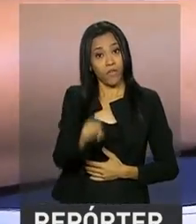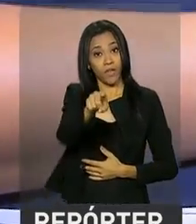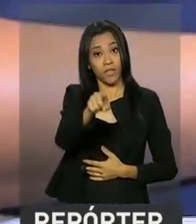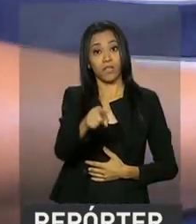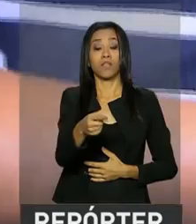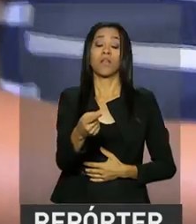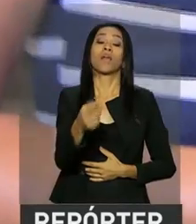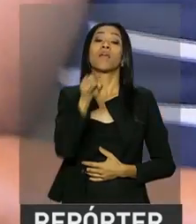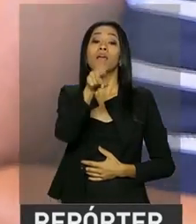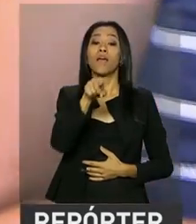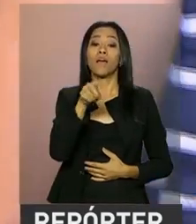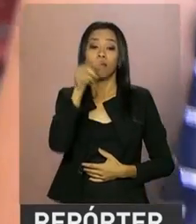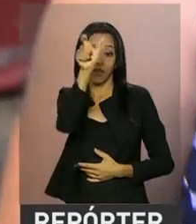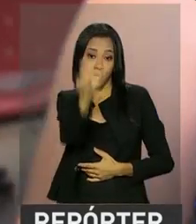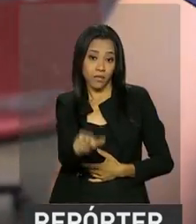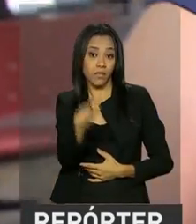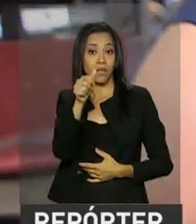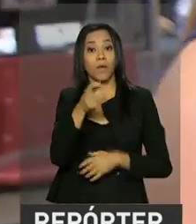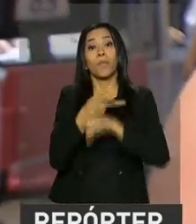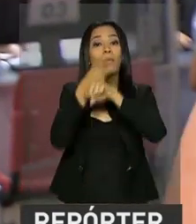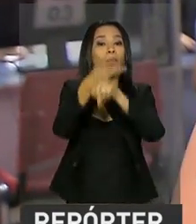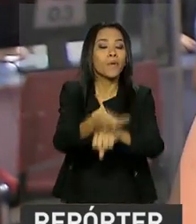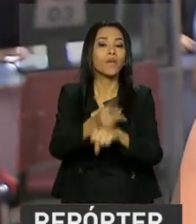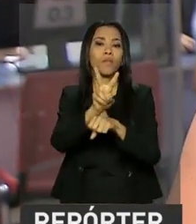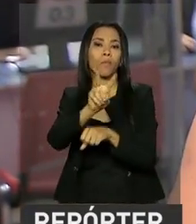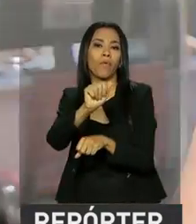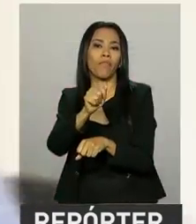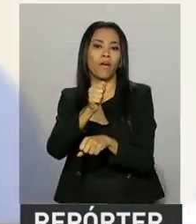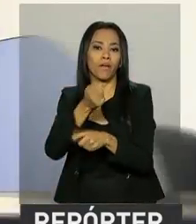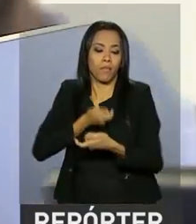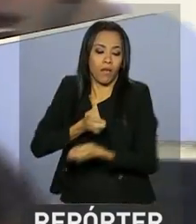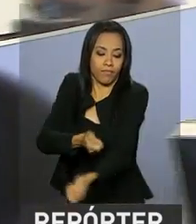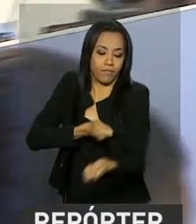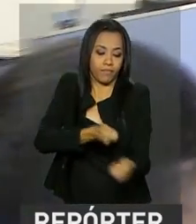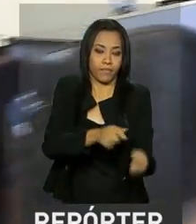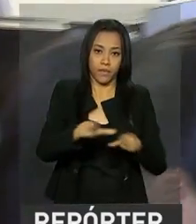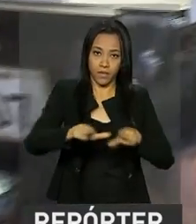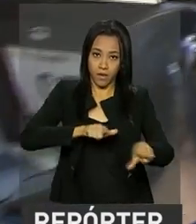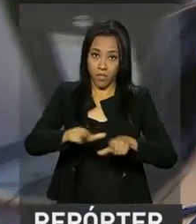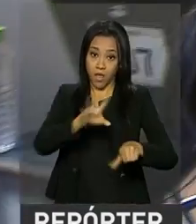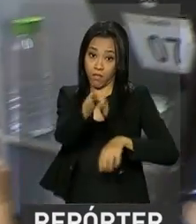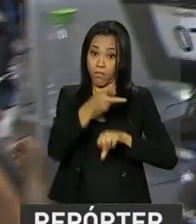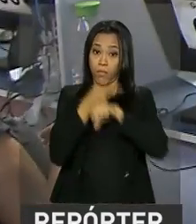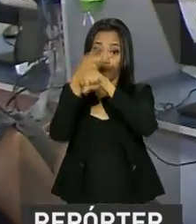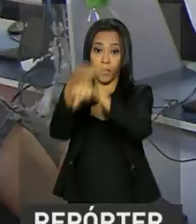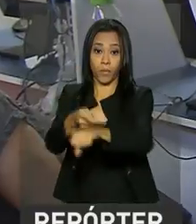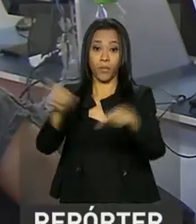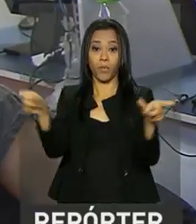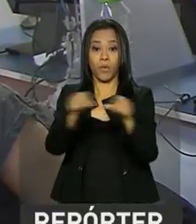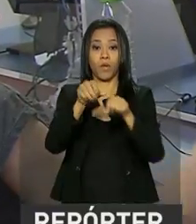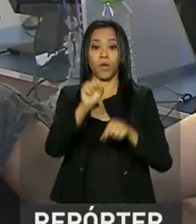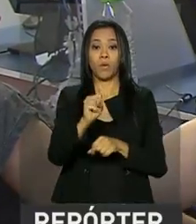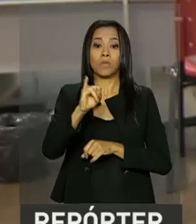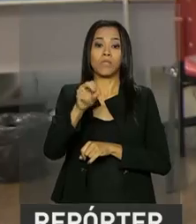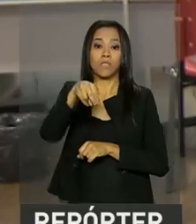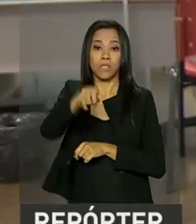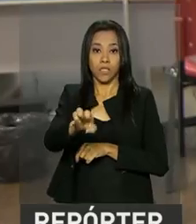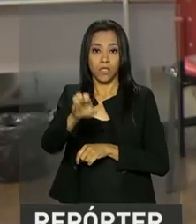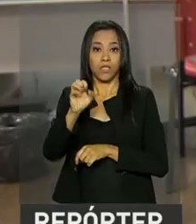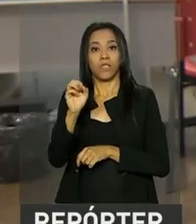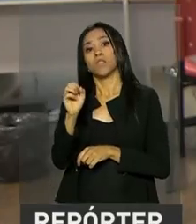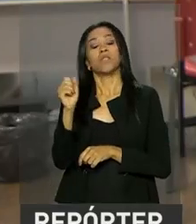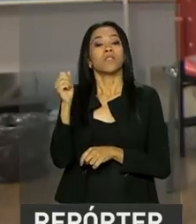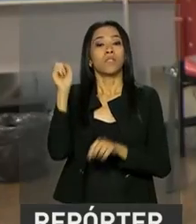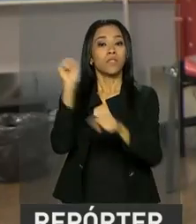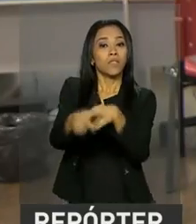dias que a candidata a uma vaga de auxiliar de serviços gerais vai até uma agência do trabalhador em busca de emprego